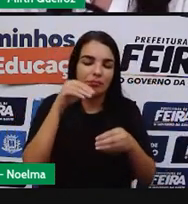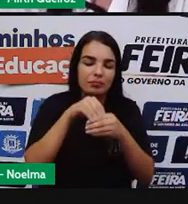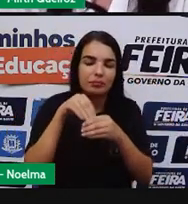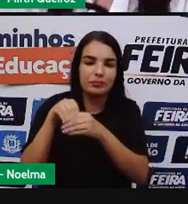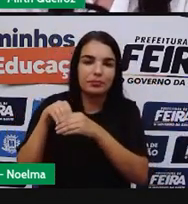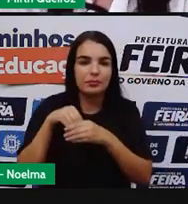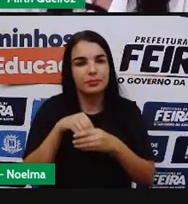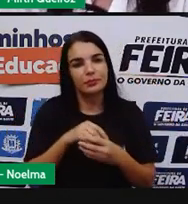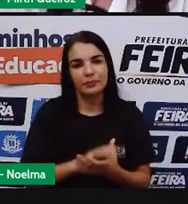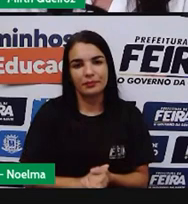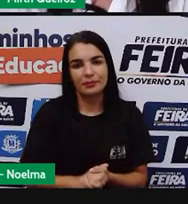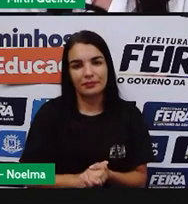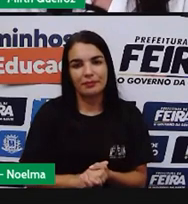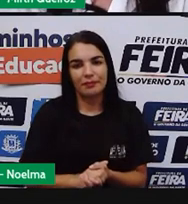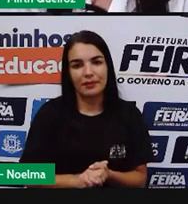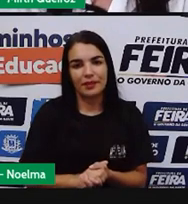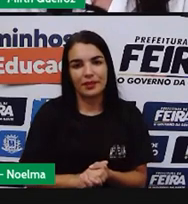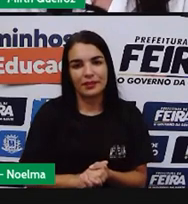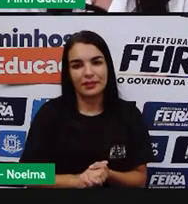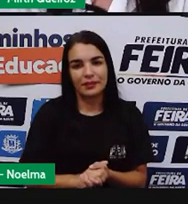Que fosse